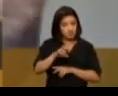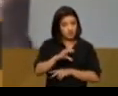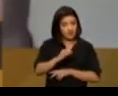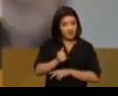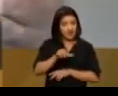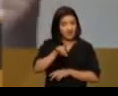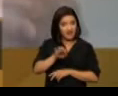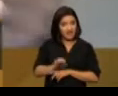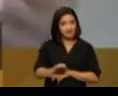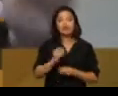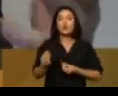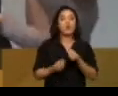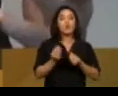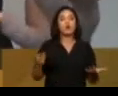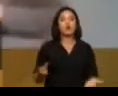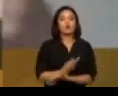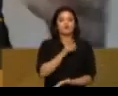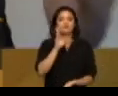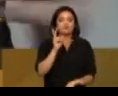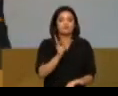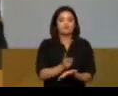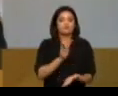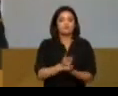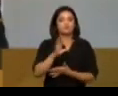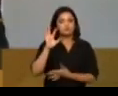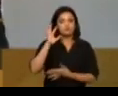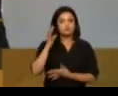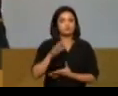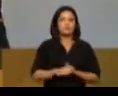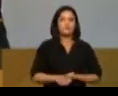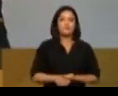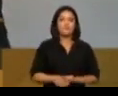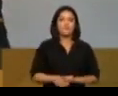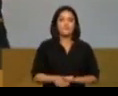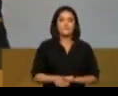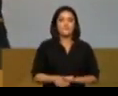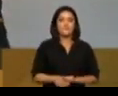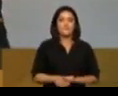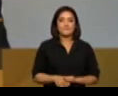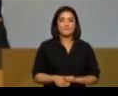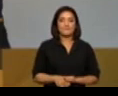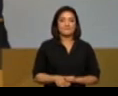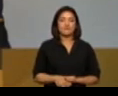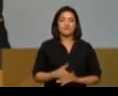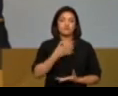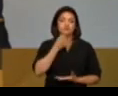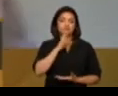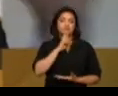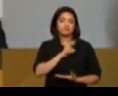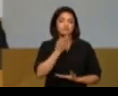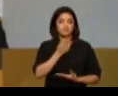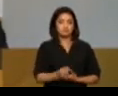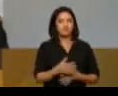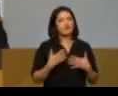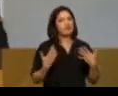é que ocorreu efetivamente essa decisão do CAD? Diz o senhor engenheiro,